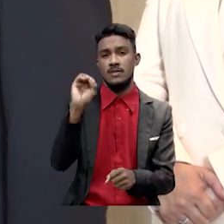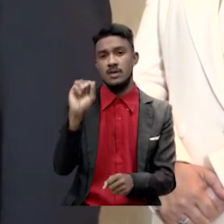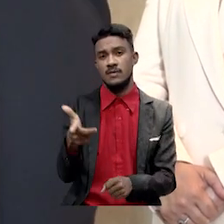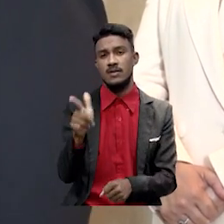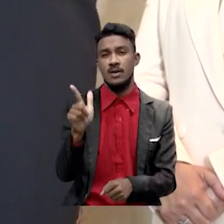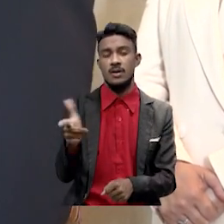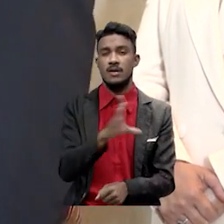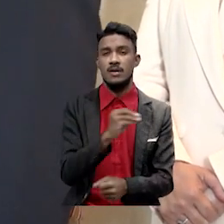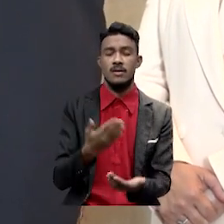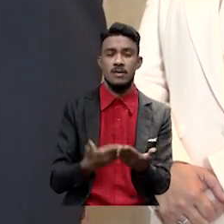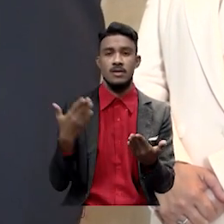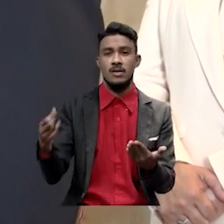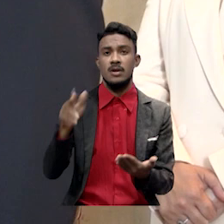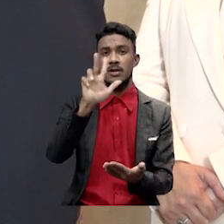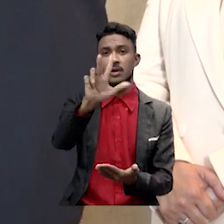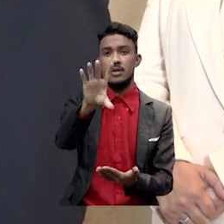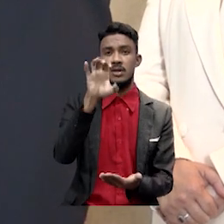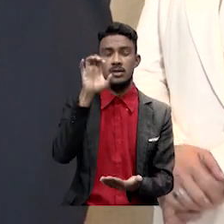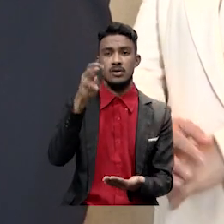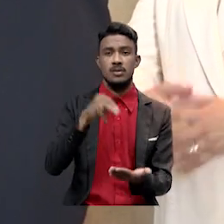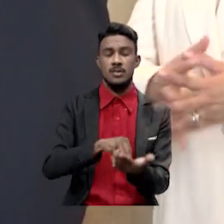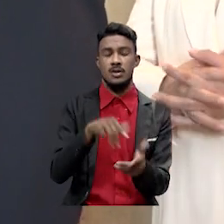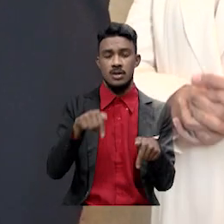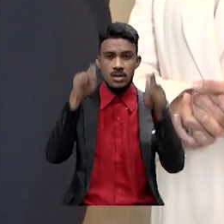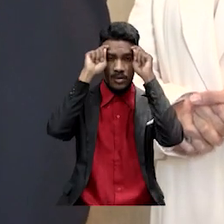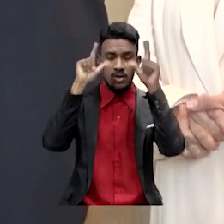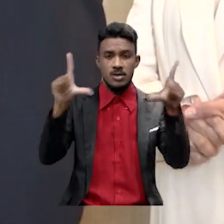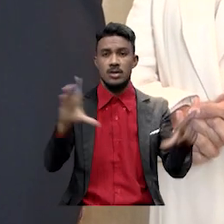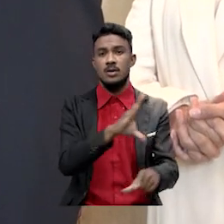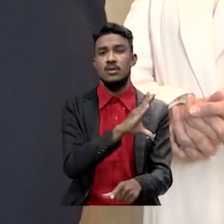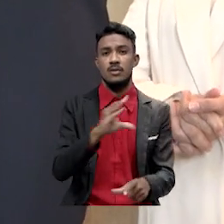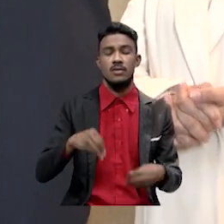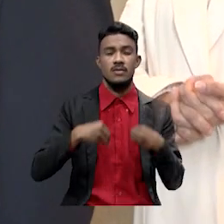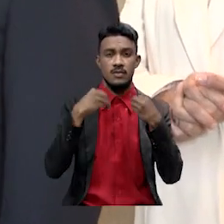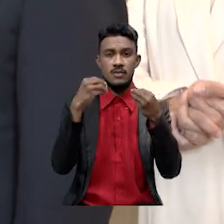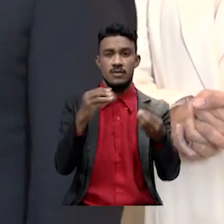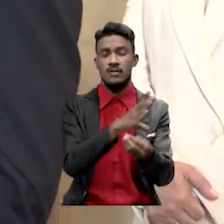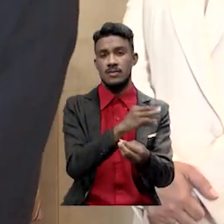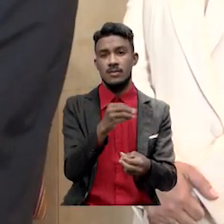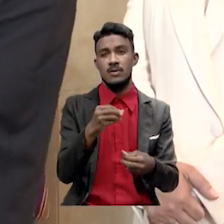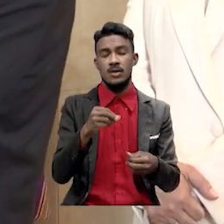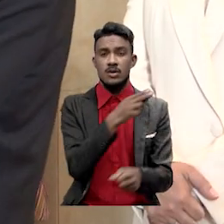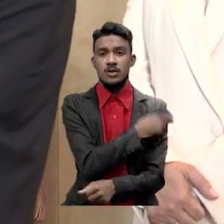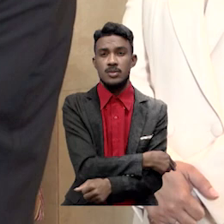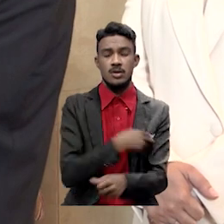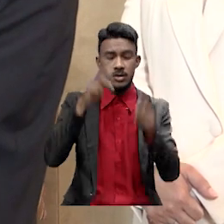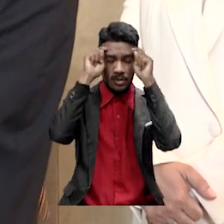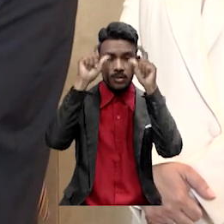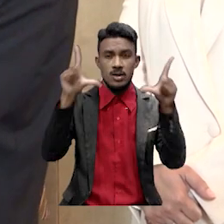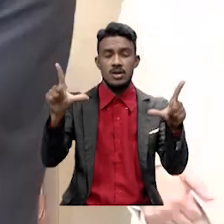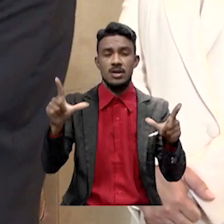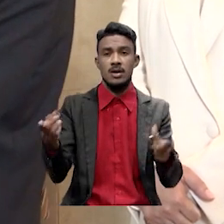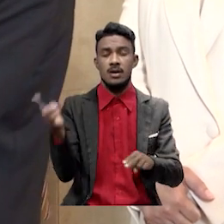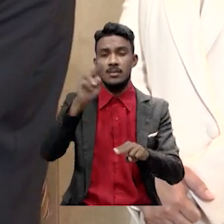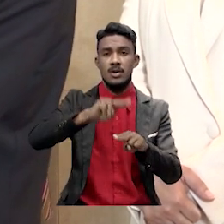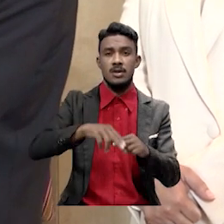já tratou 300 mil doentes em Timor-Leste. E, conforme com as necessidades de Timor-Leste, vamos enviar mais